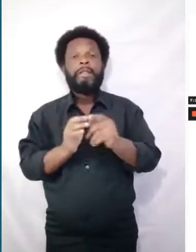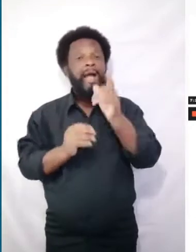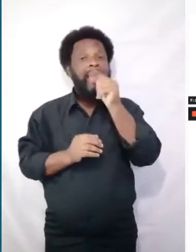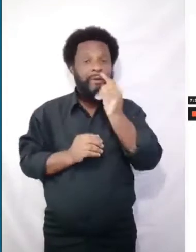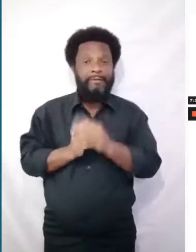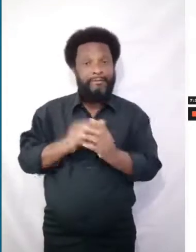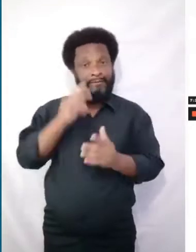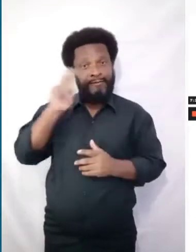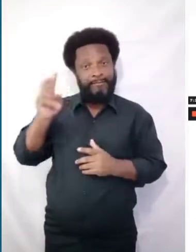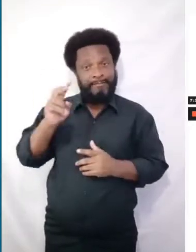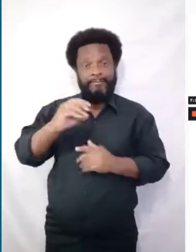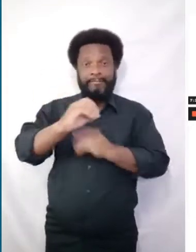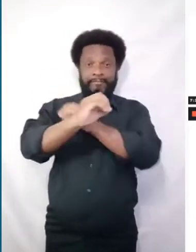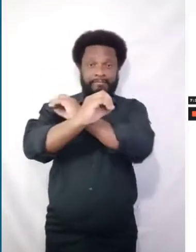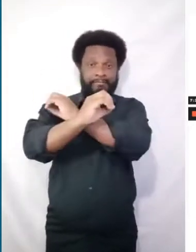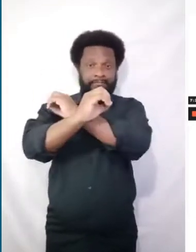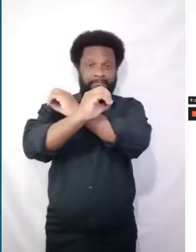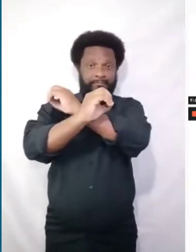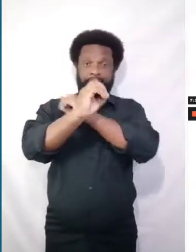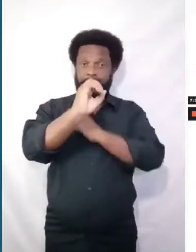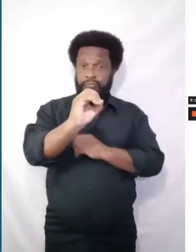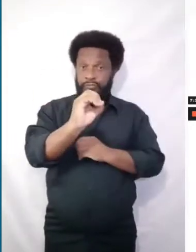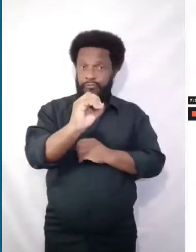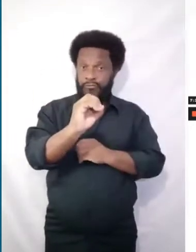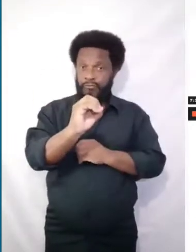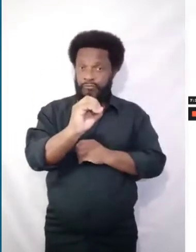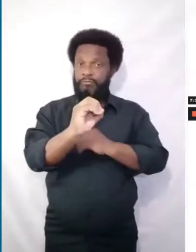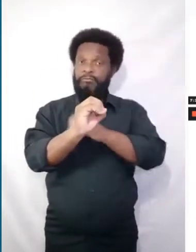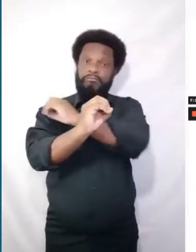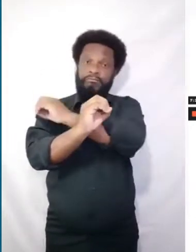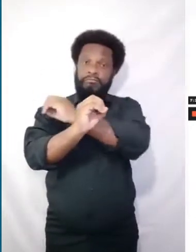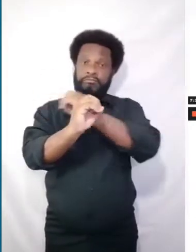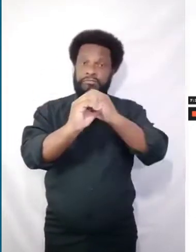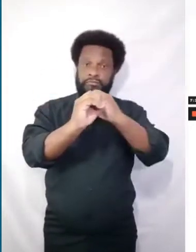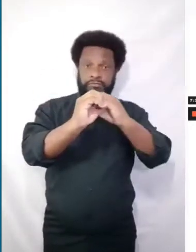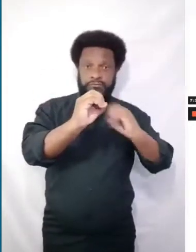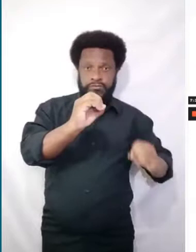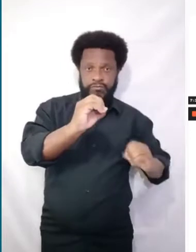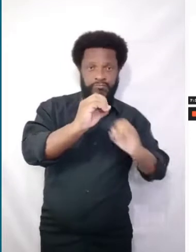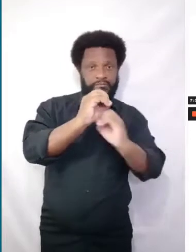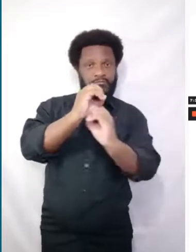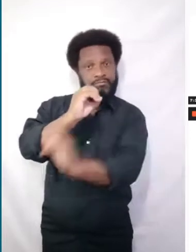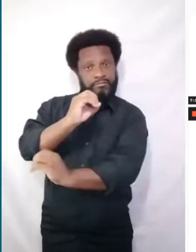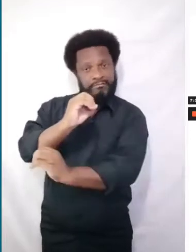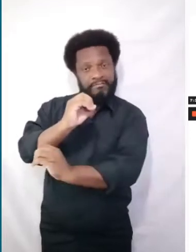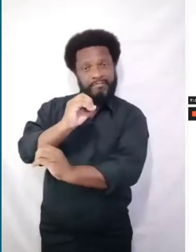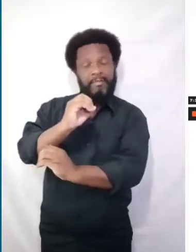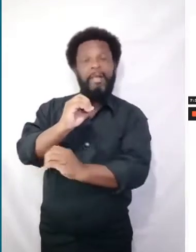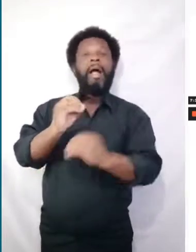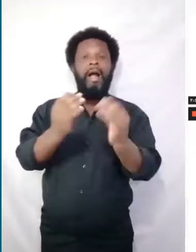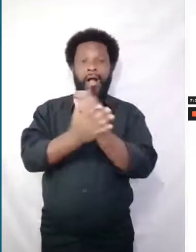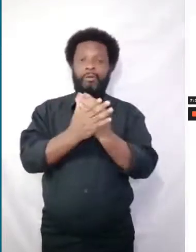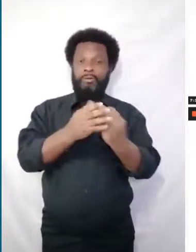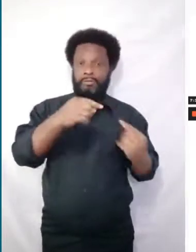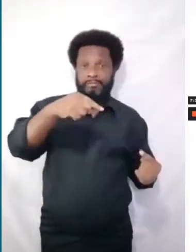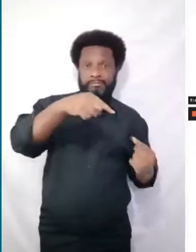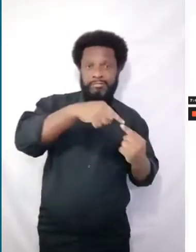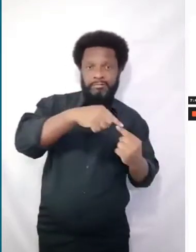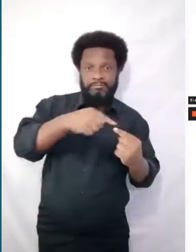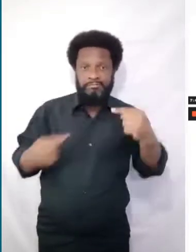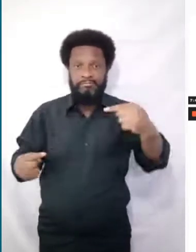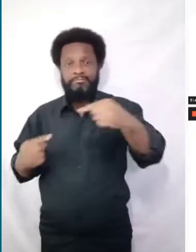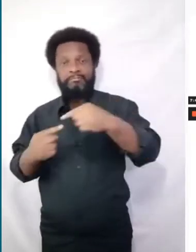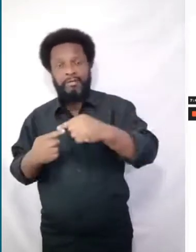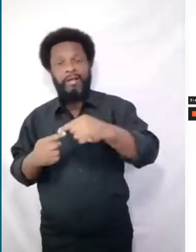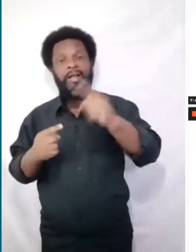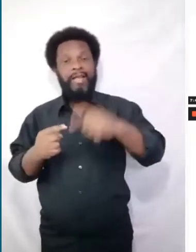Essa é a geometria, né, da molécula de água. Tá vendo? Os pares eletrônicos não ligantes estão mais distantes nessa conformação